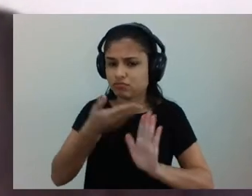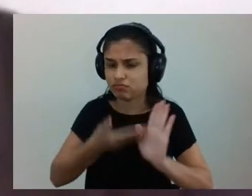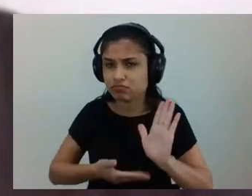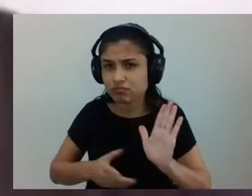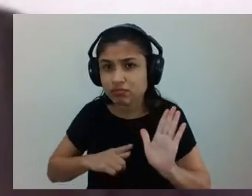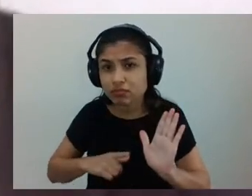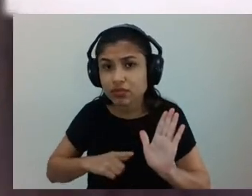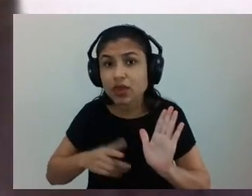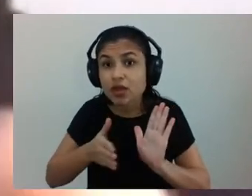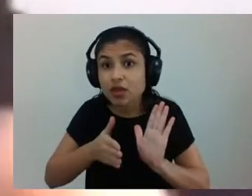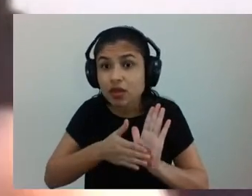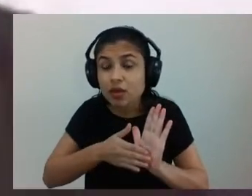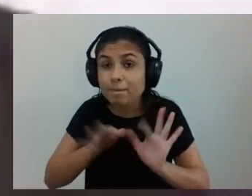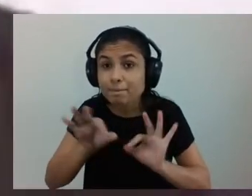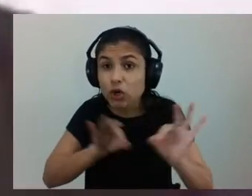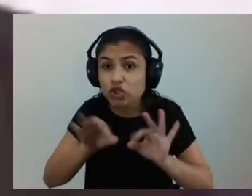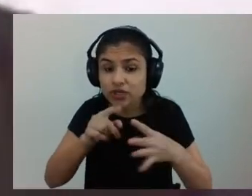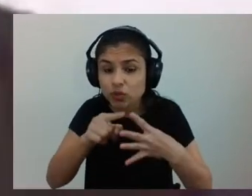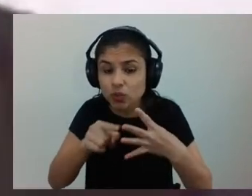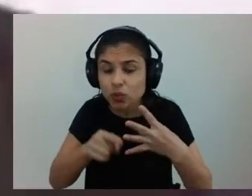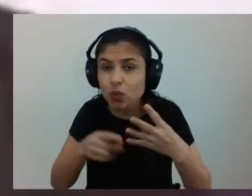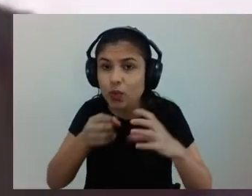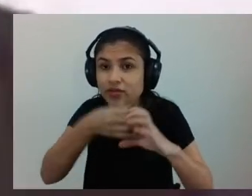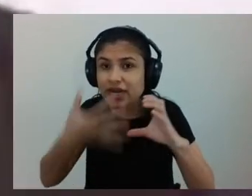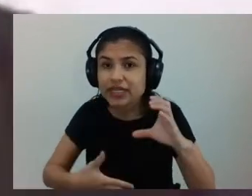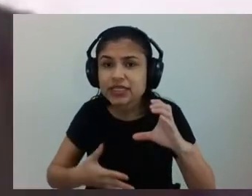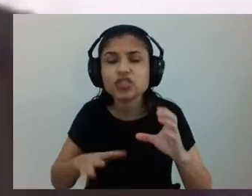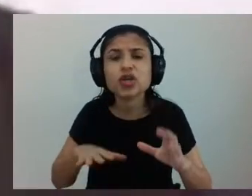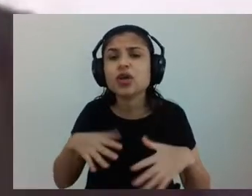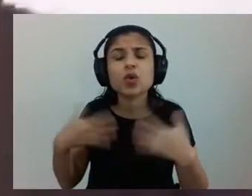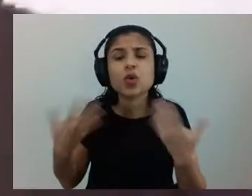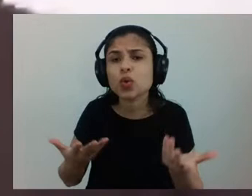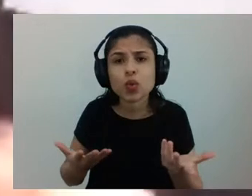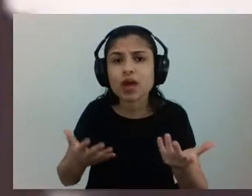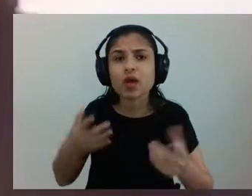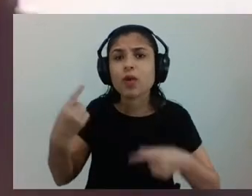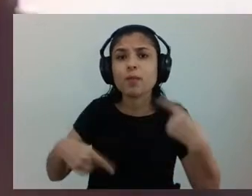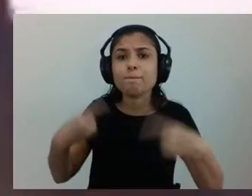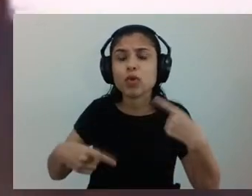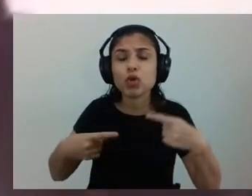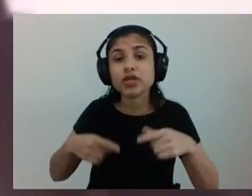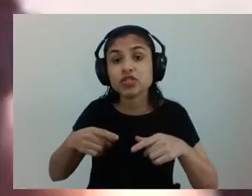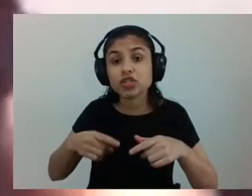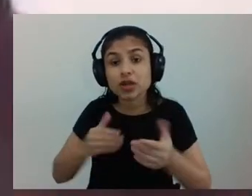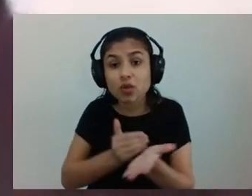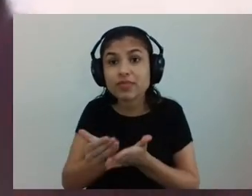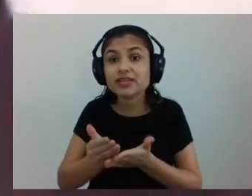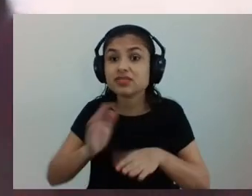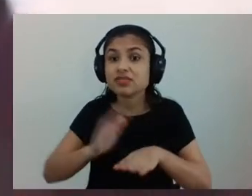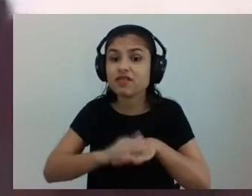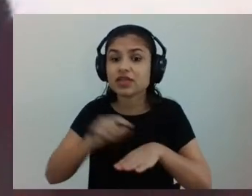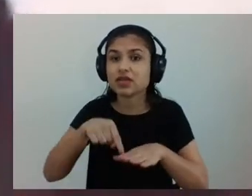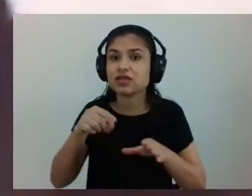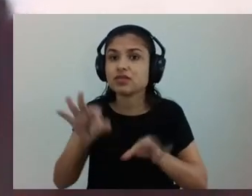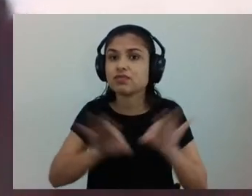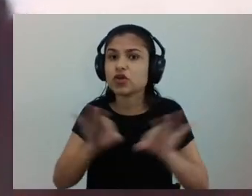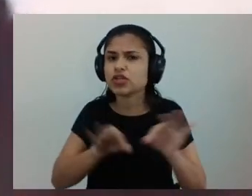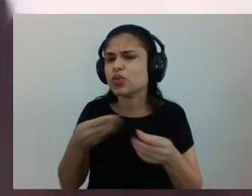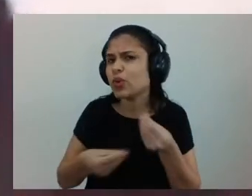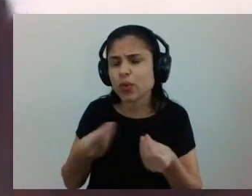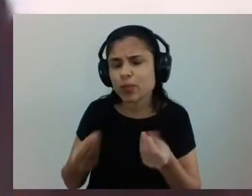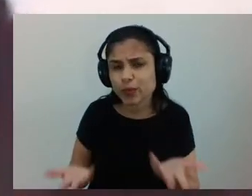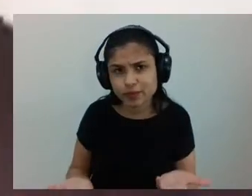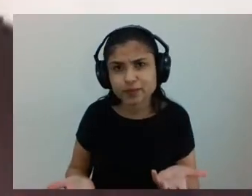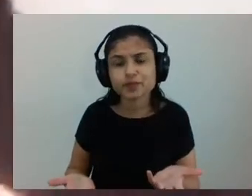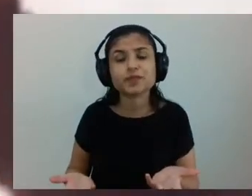quatro características, qual que deve ser a nossa política de implantação desse grande projeto?